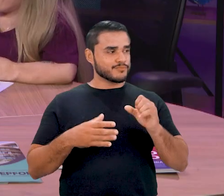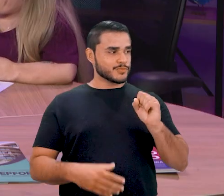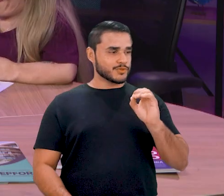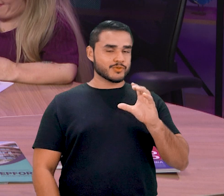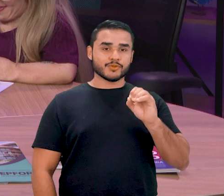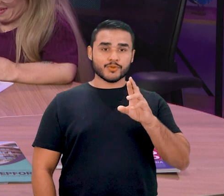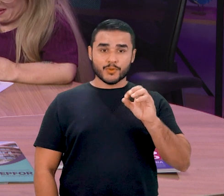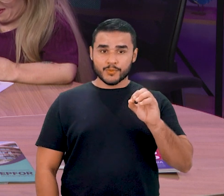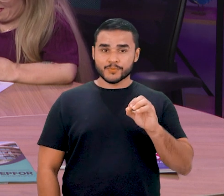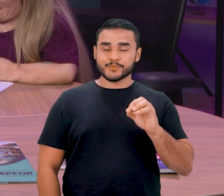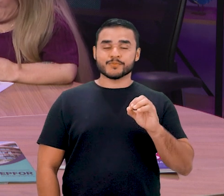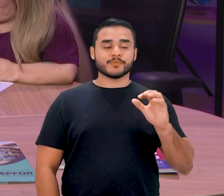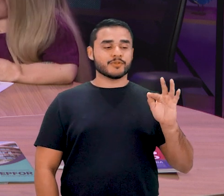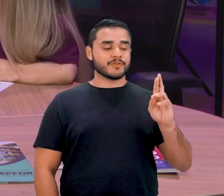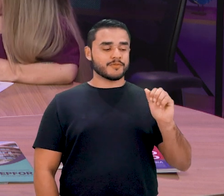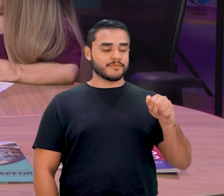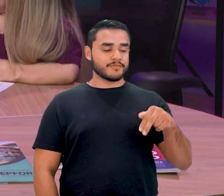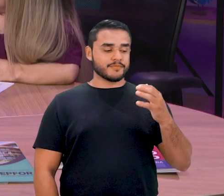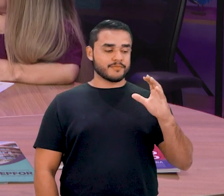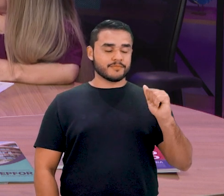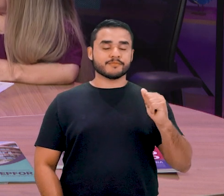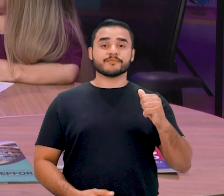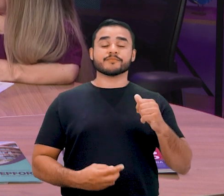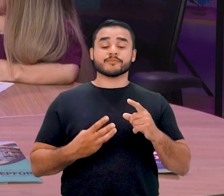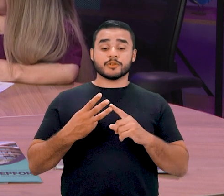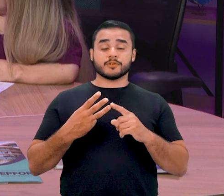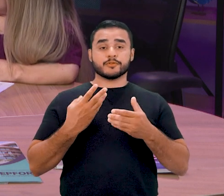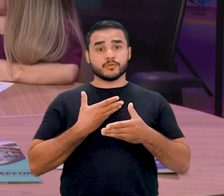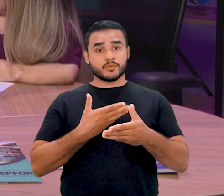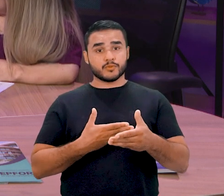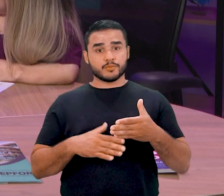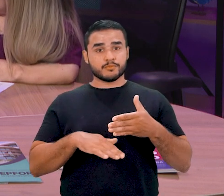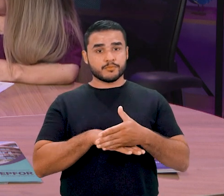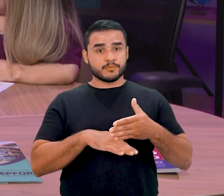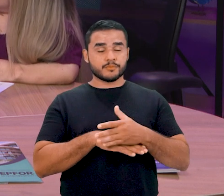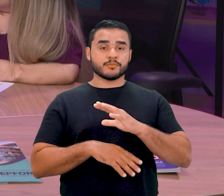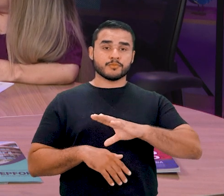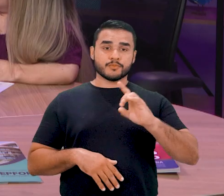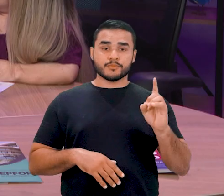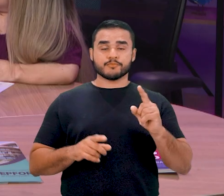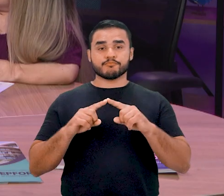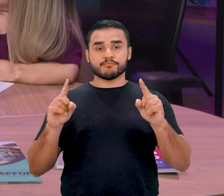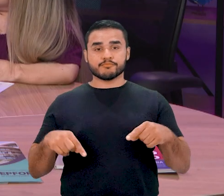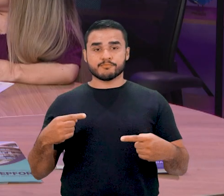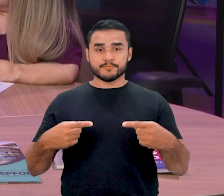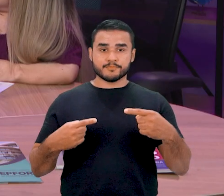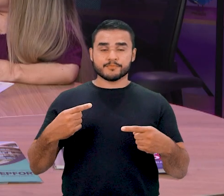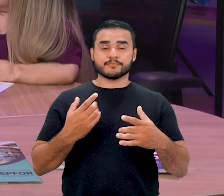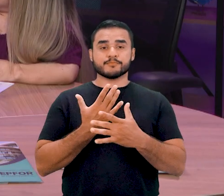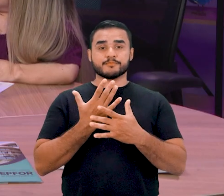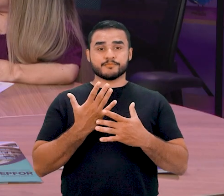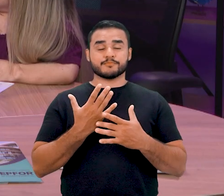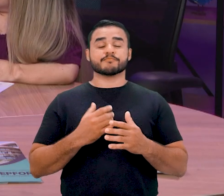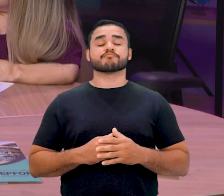carinho né? muito especial. Né? Ela me convidou para participar da equipe da Coordenadoria de Políticas Públicas para Pessoas com